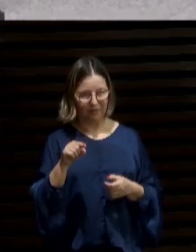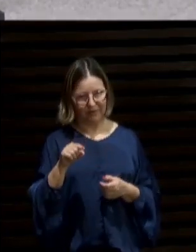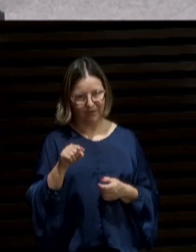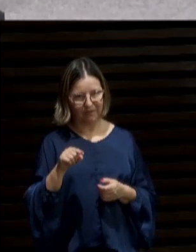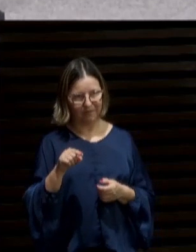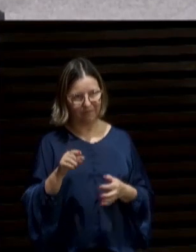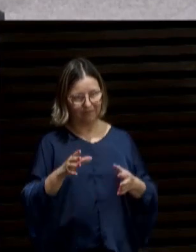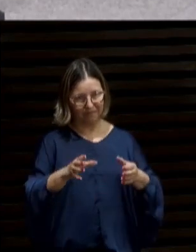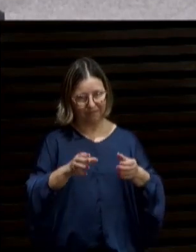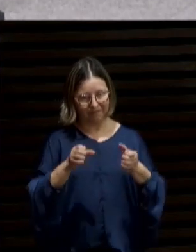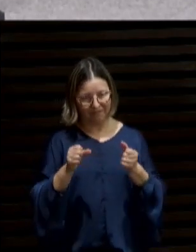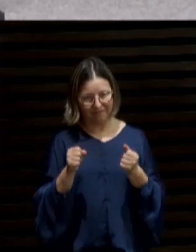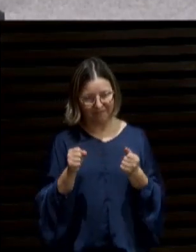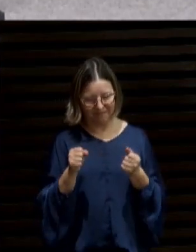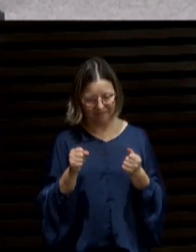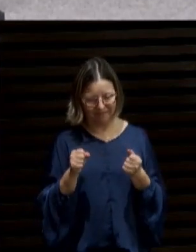pegar